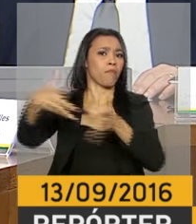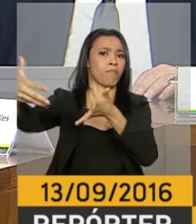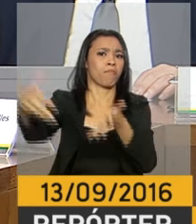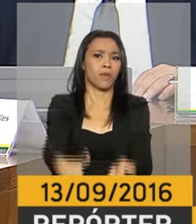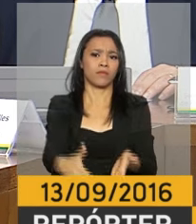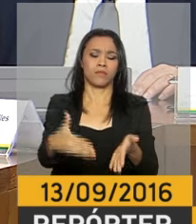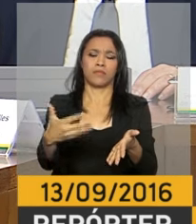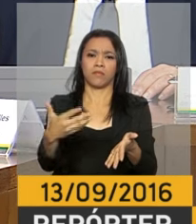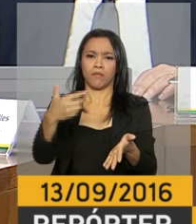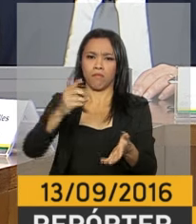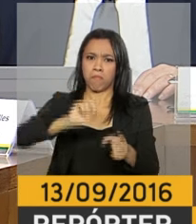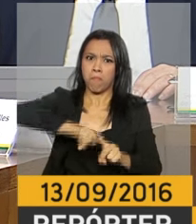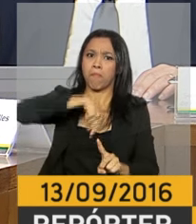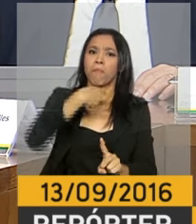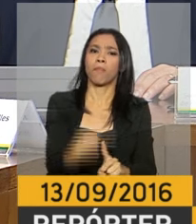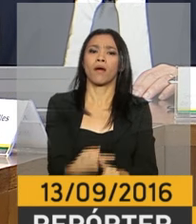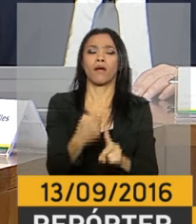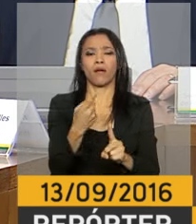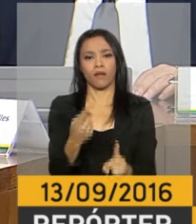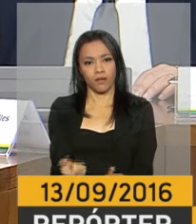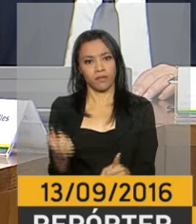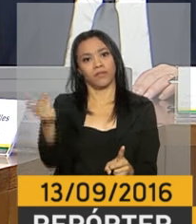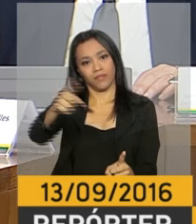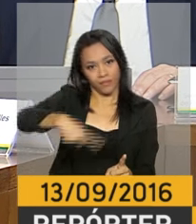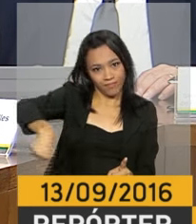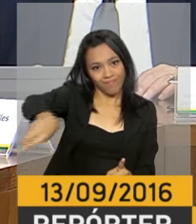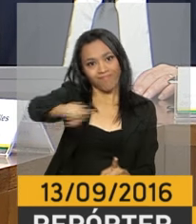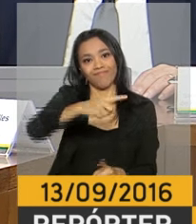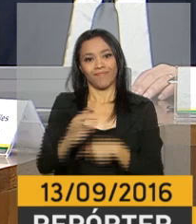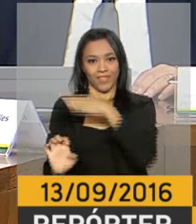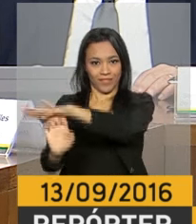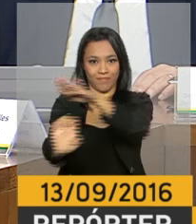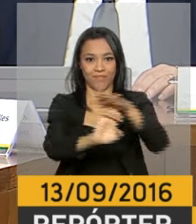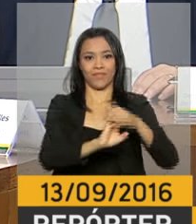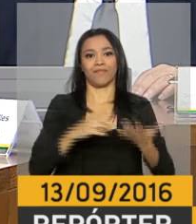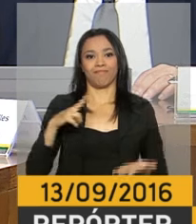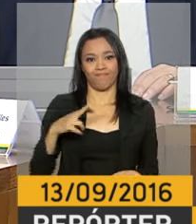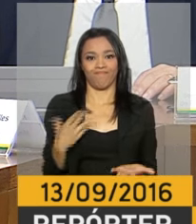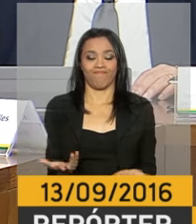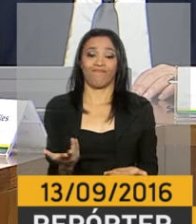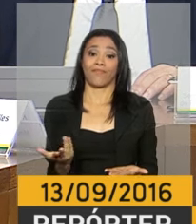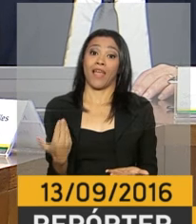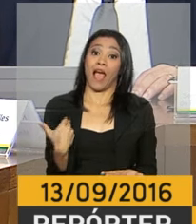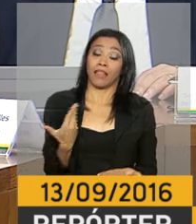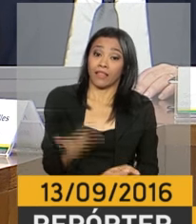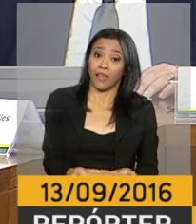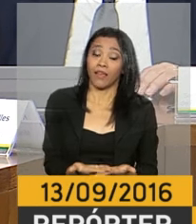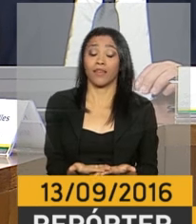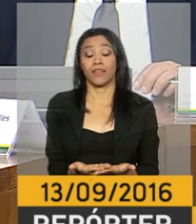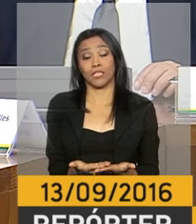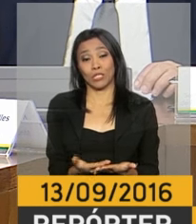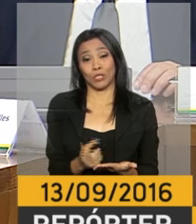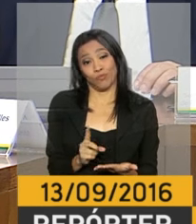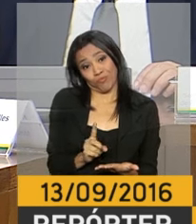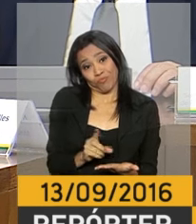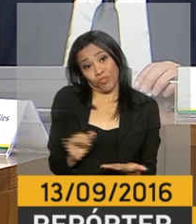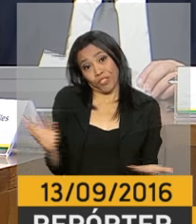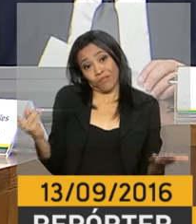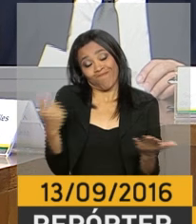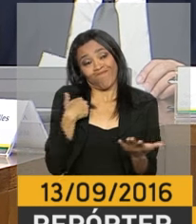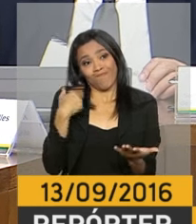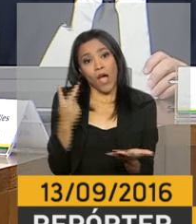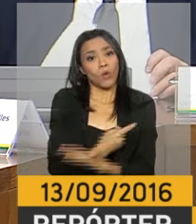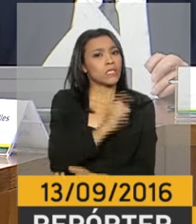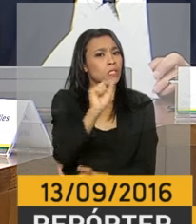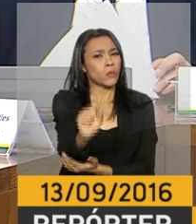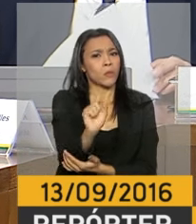vez maior eh da atividade privada até que eh num dado momento chegou-se à conclusão que